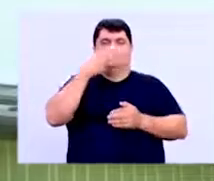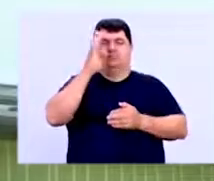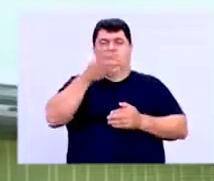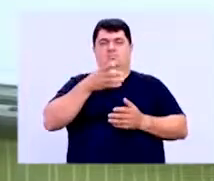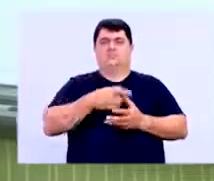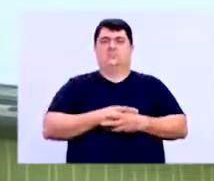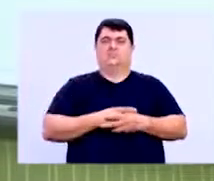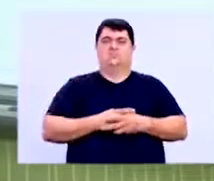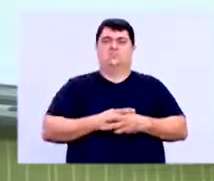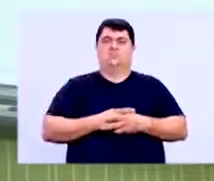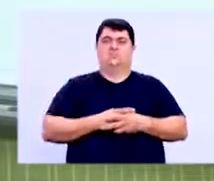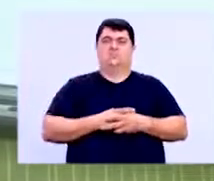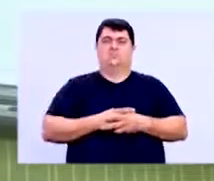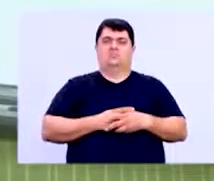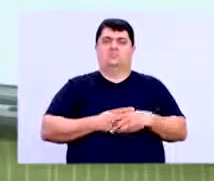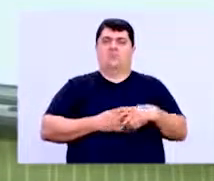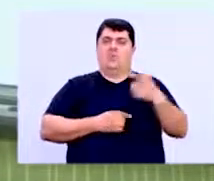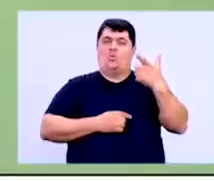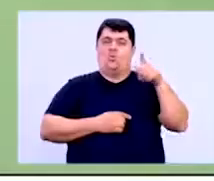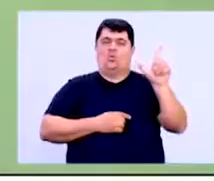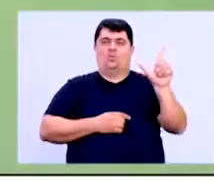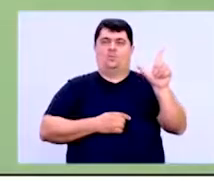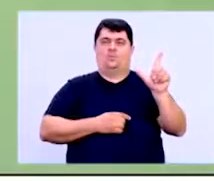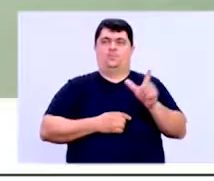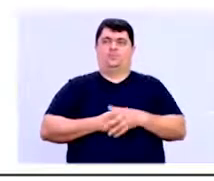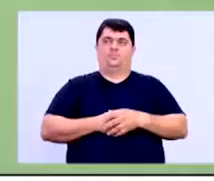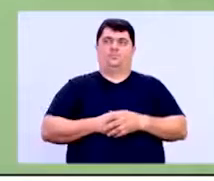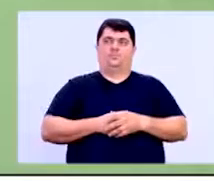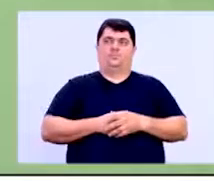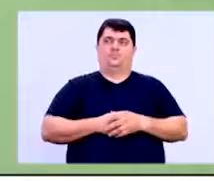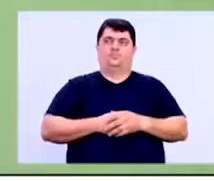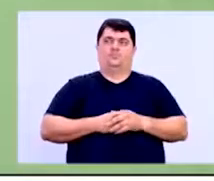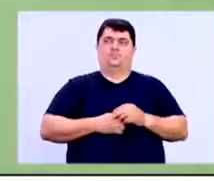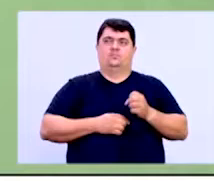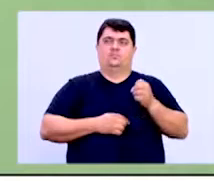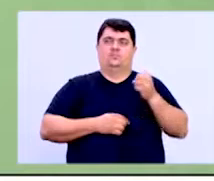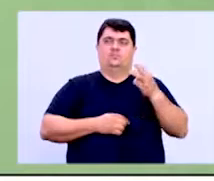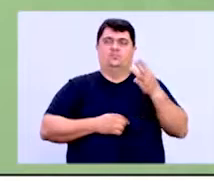certo? Vamos para a próxima questão?